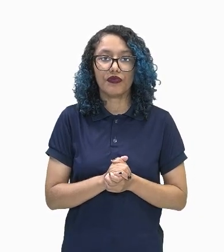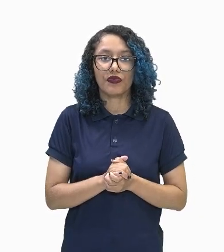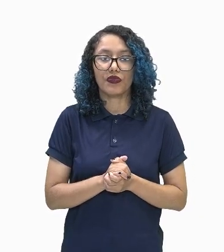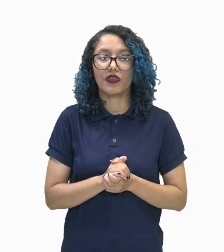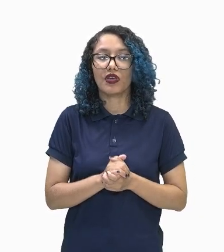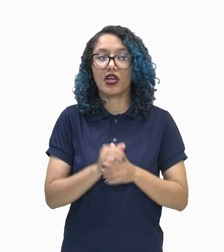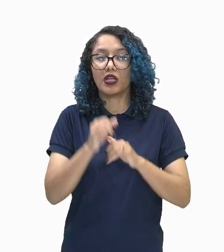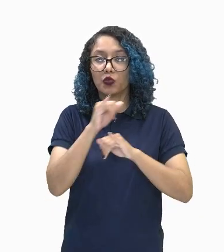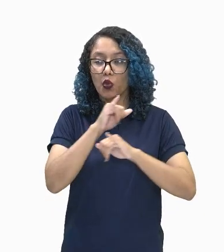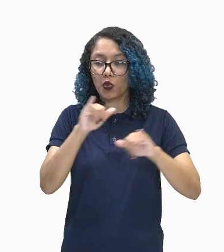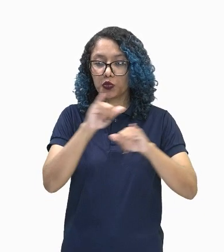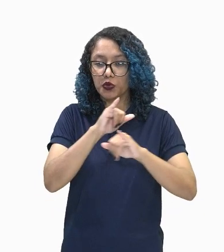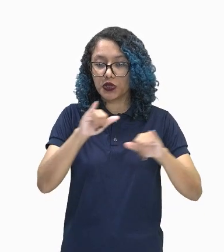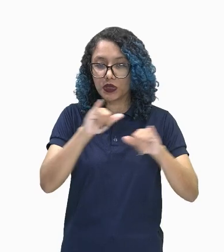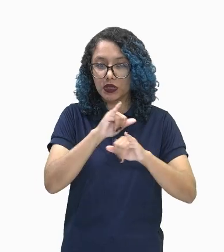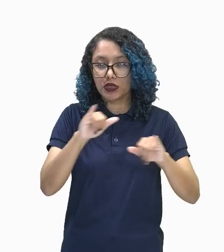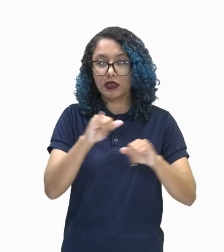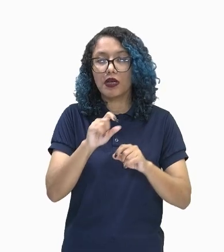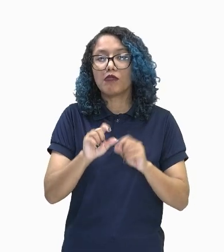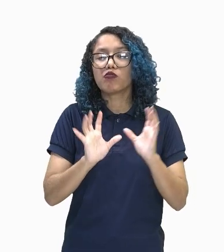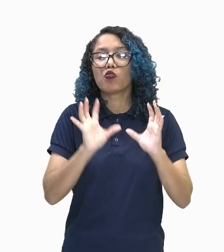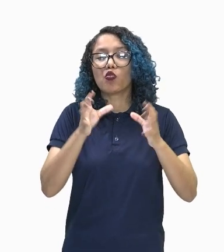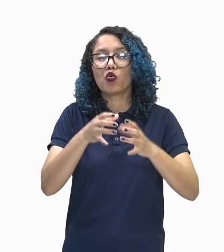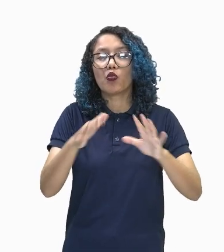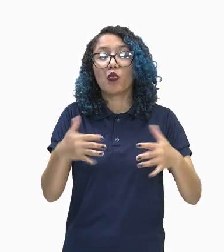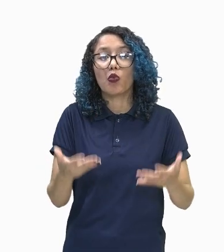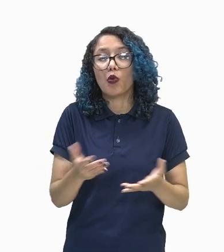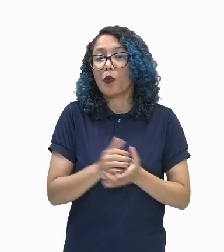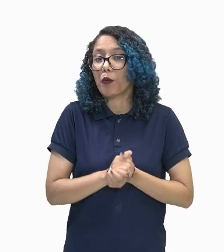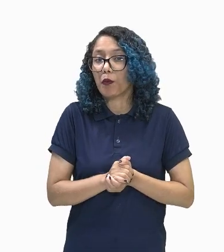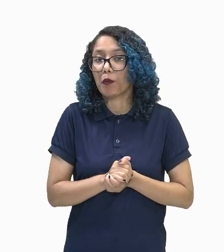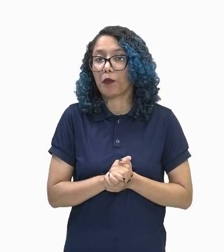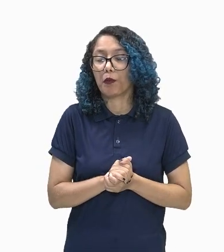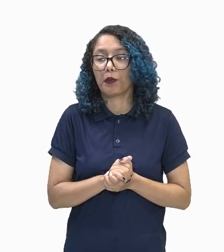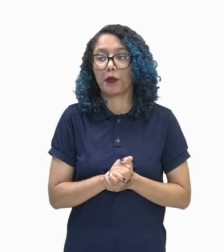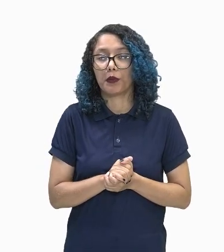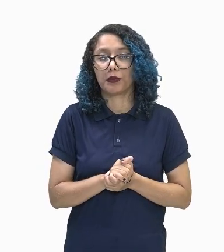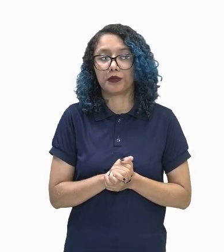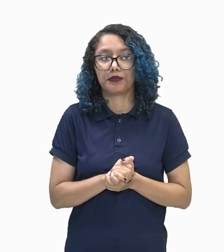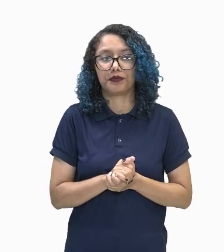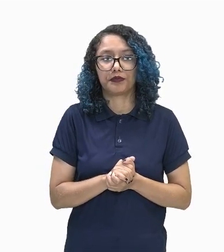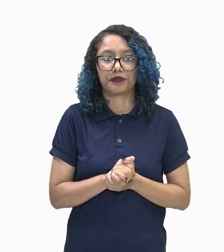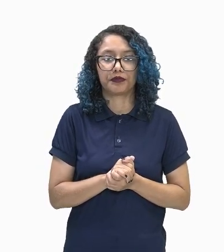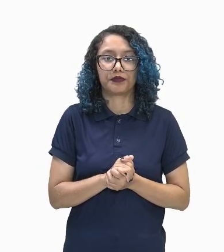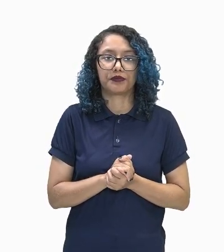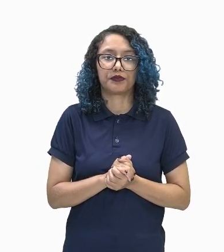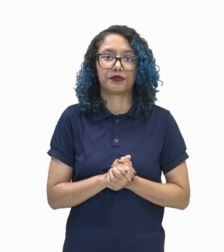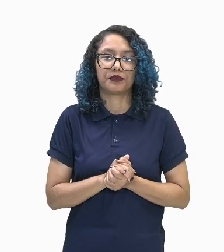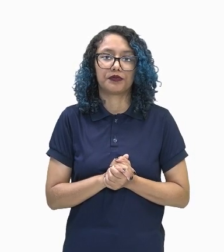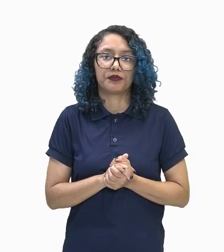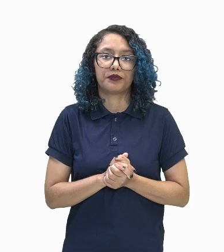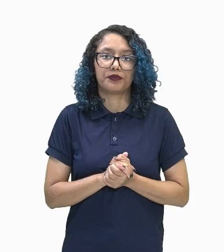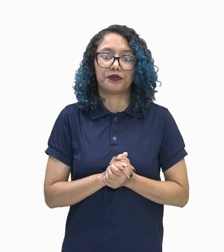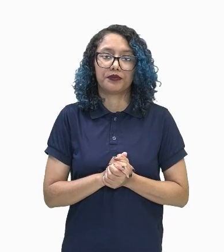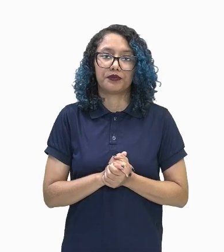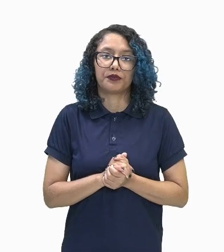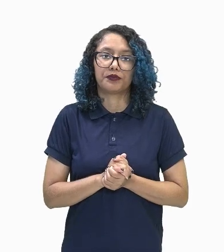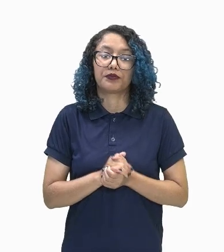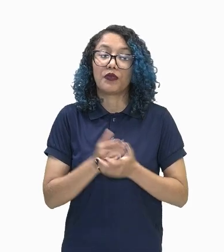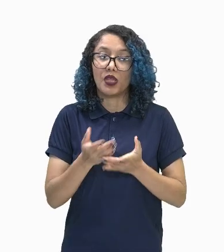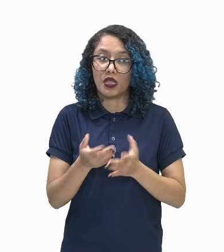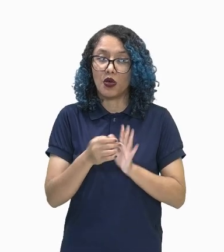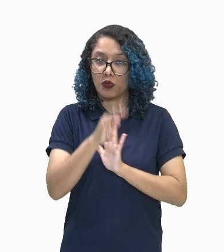essas informações? Então, esse texto jornalístico que ele traz, né,